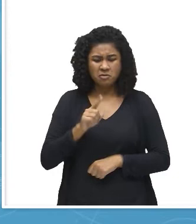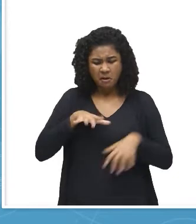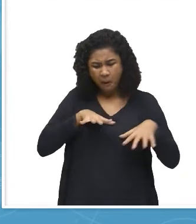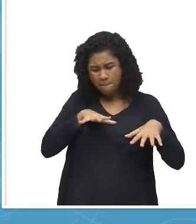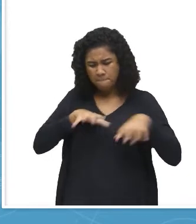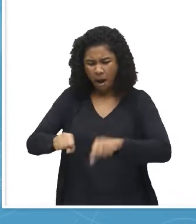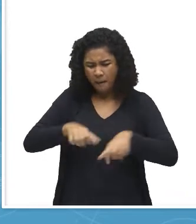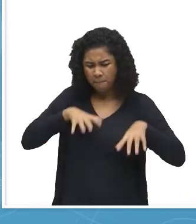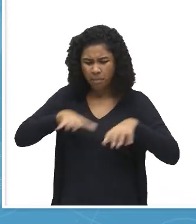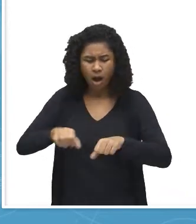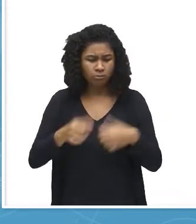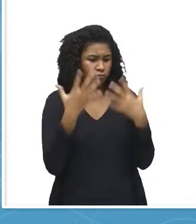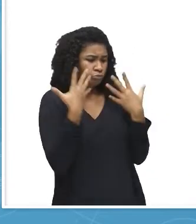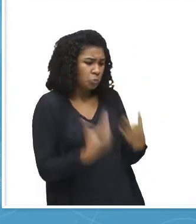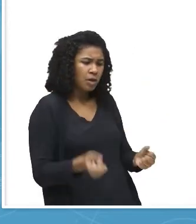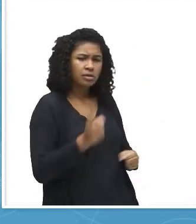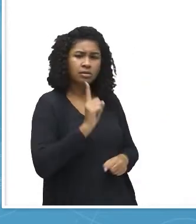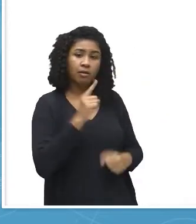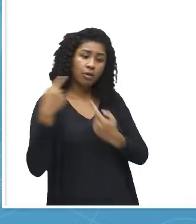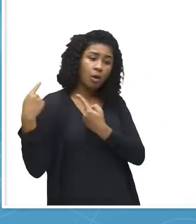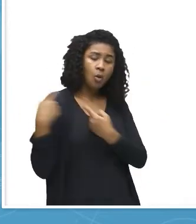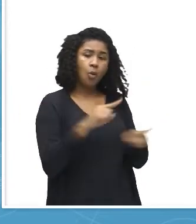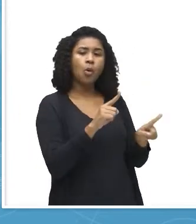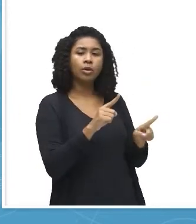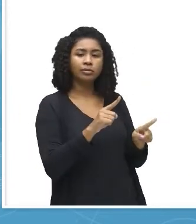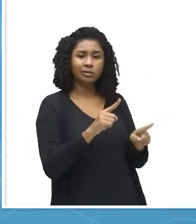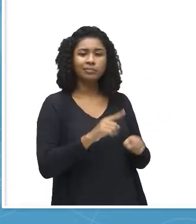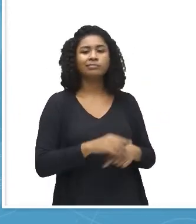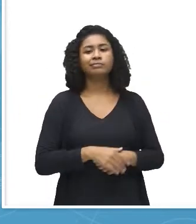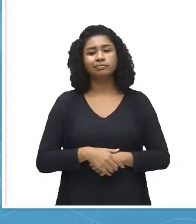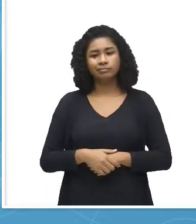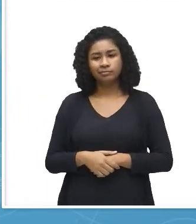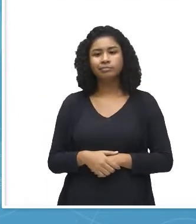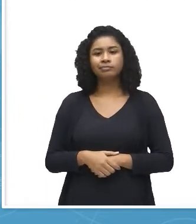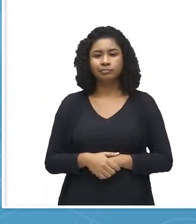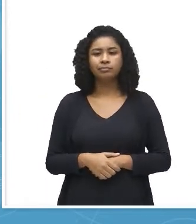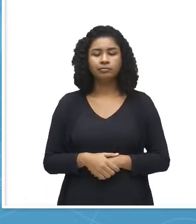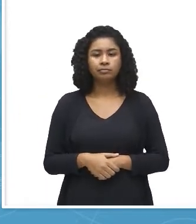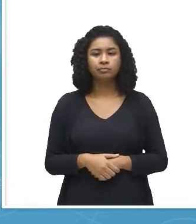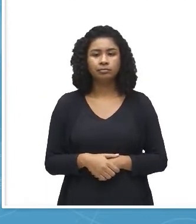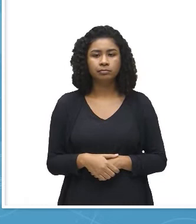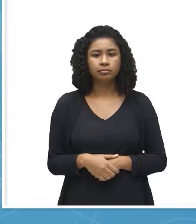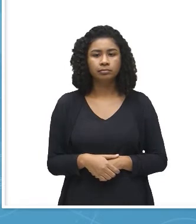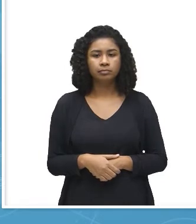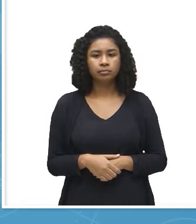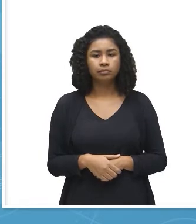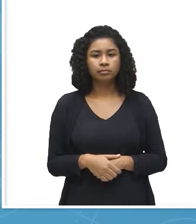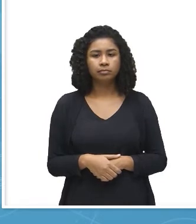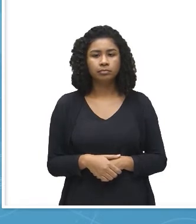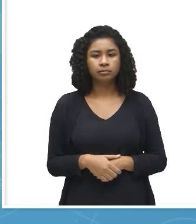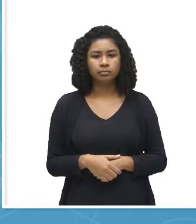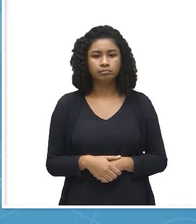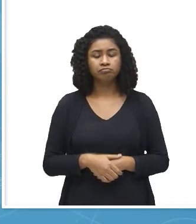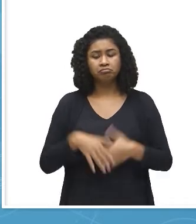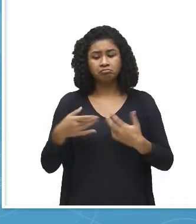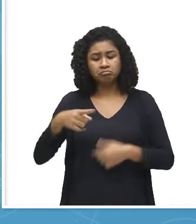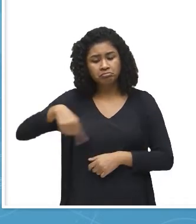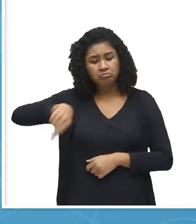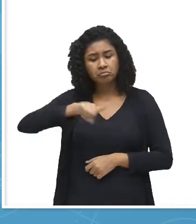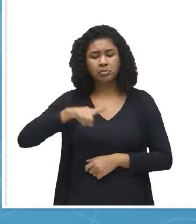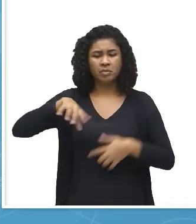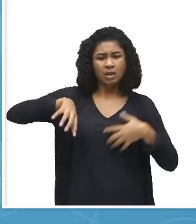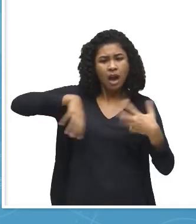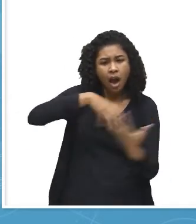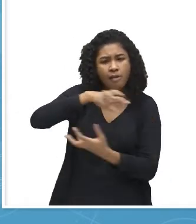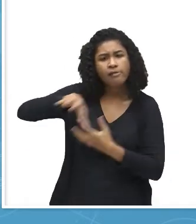no continente. Vamos lá, gente. Os africanos reagiram à dominação europeia de diversas formas,